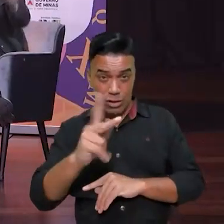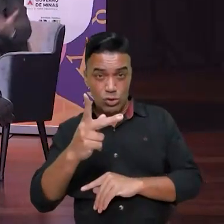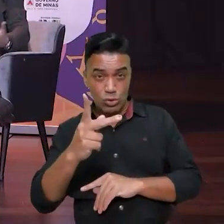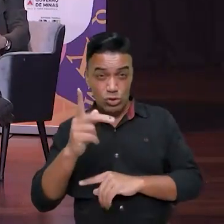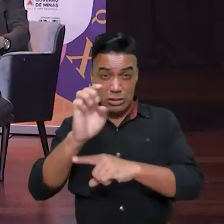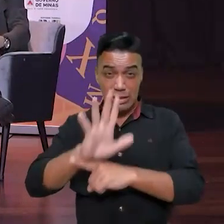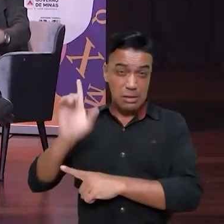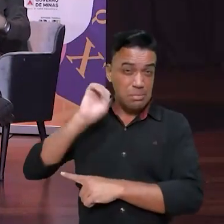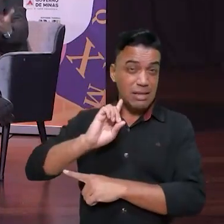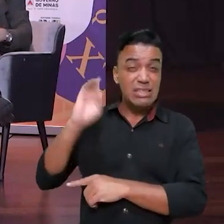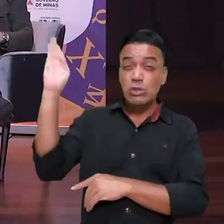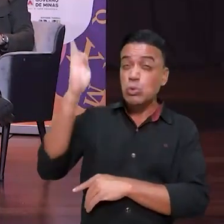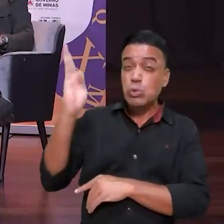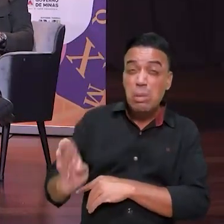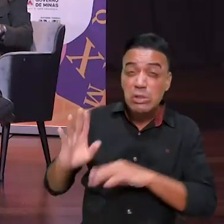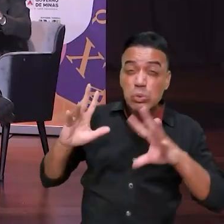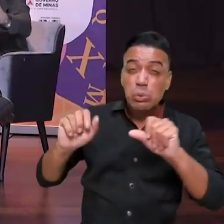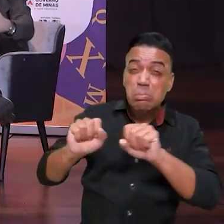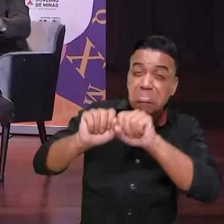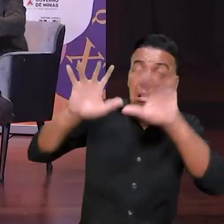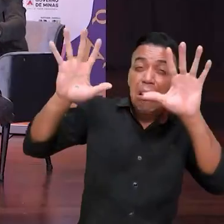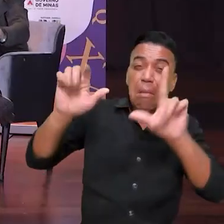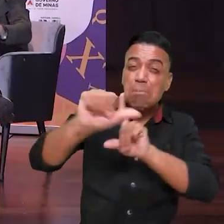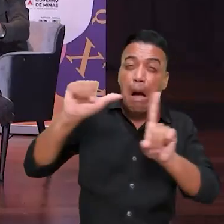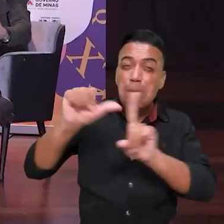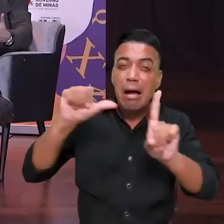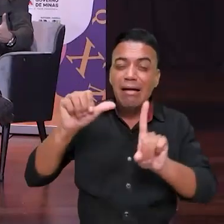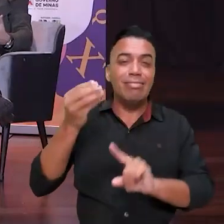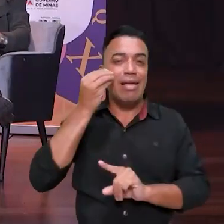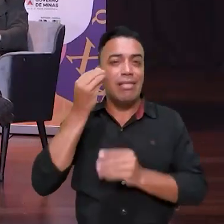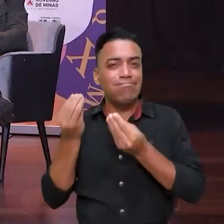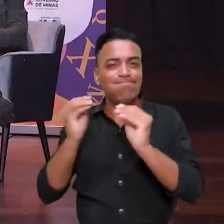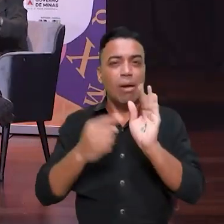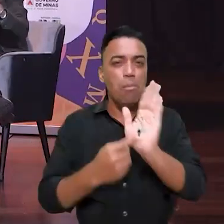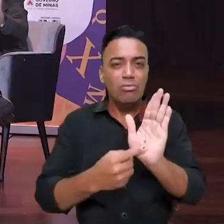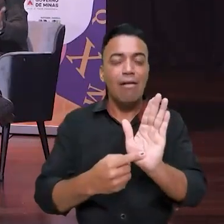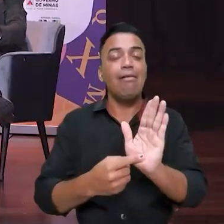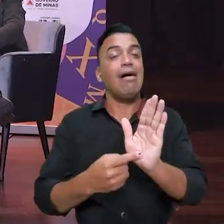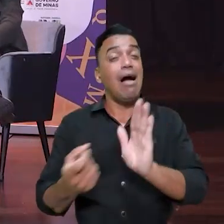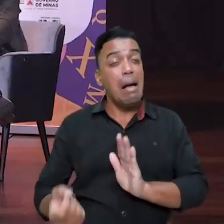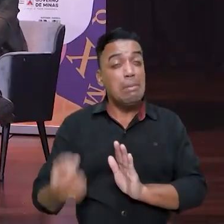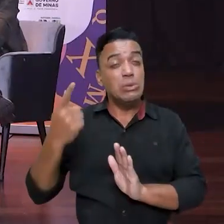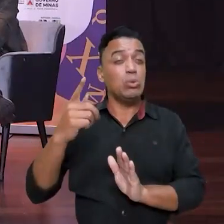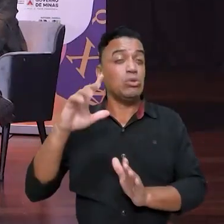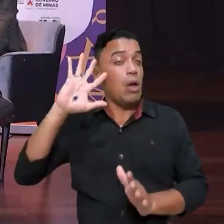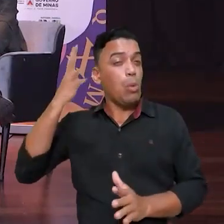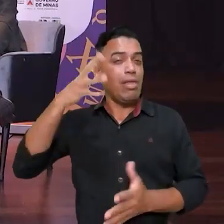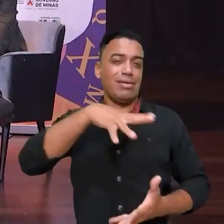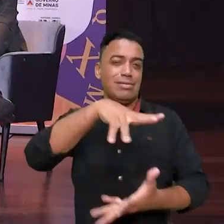mas do Brasil. E isso é muito chocante. Então era um modo de tentar trazer isso assim para esse absurdo da